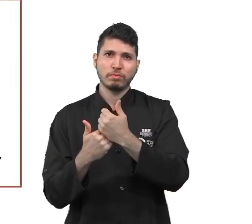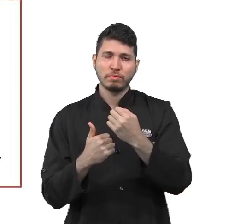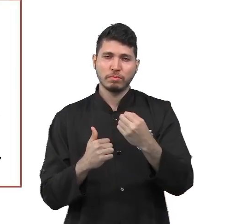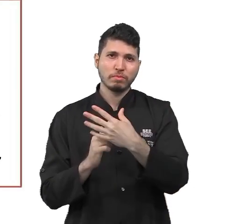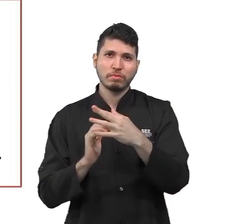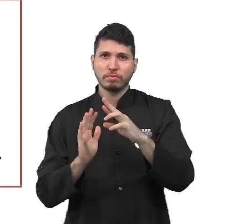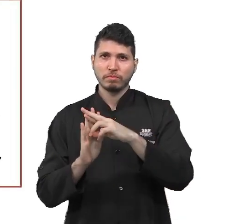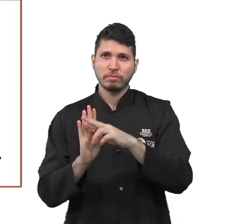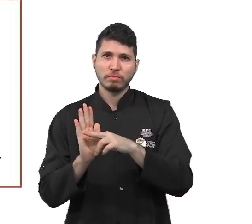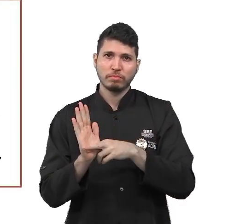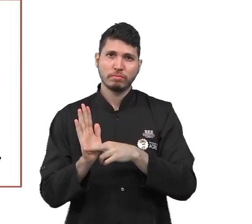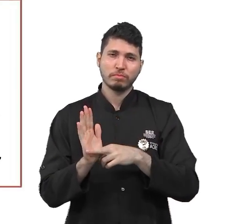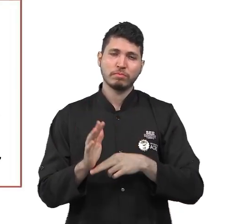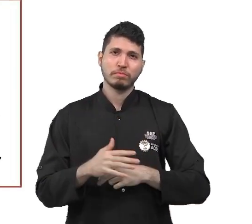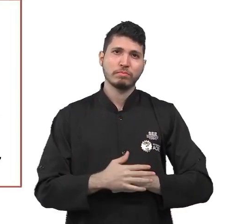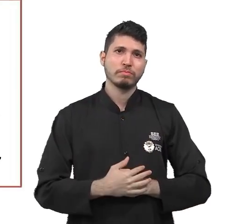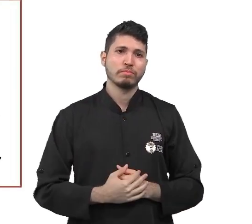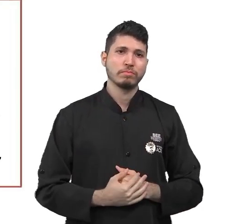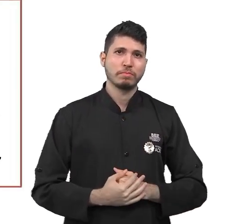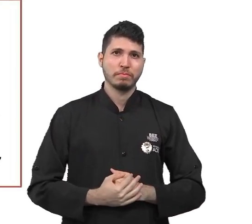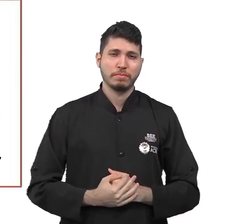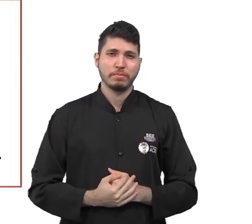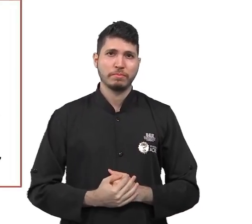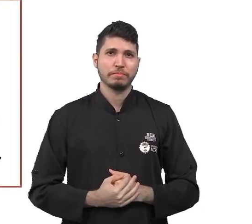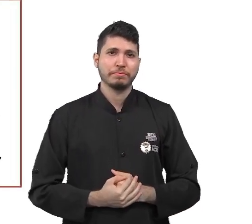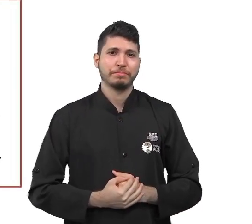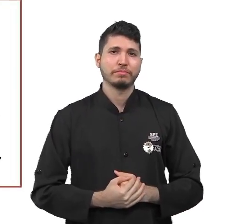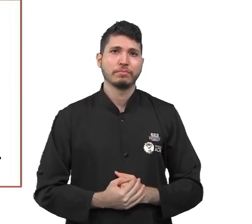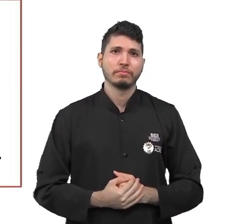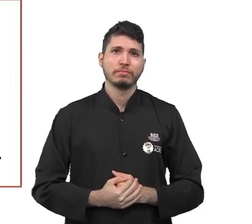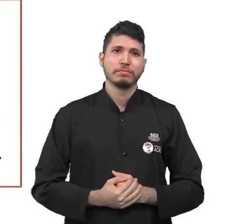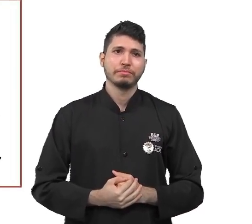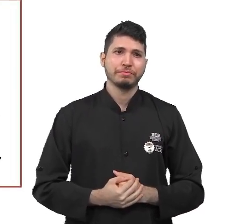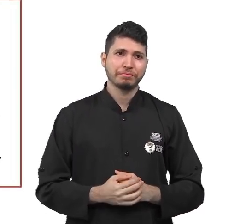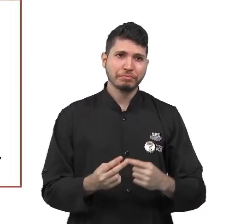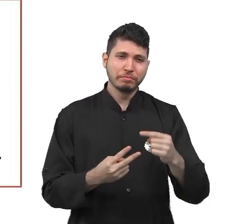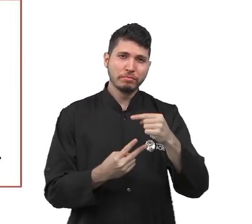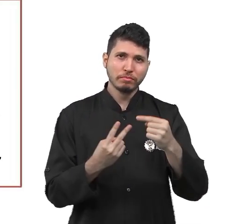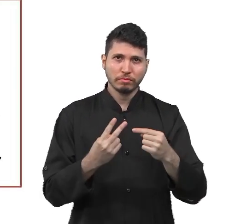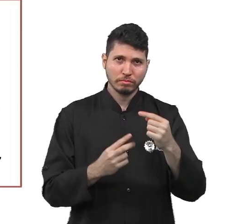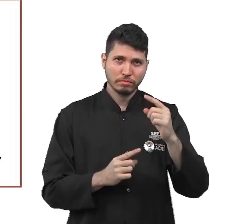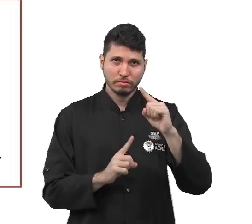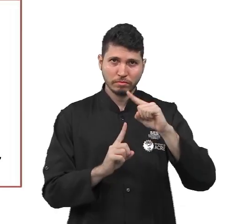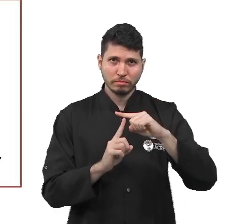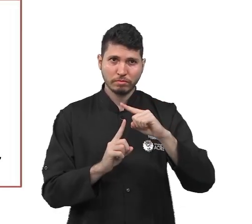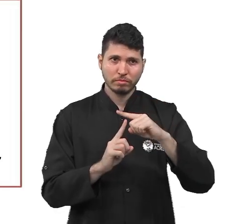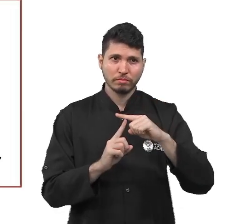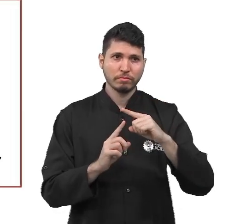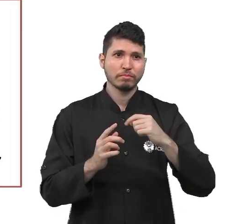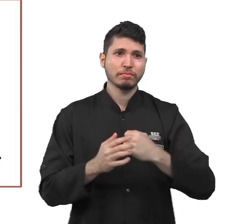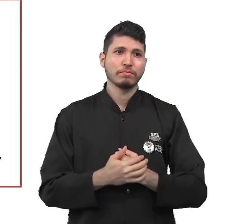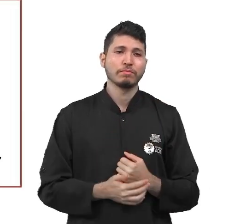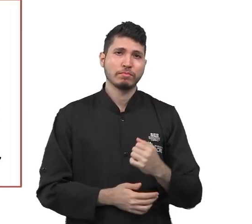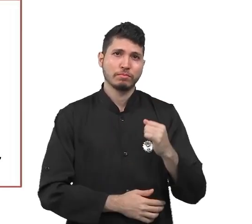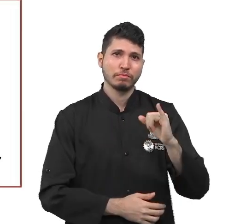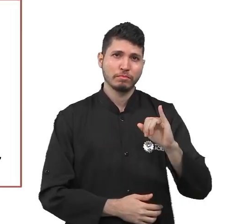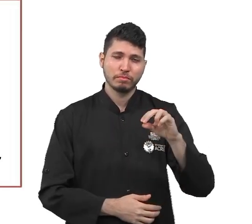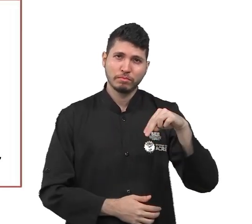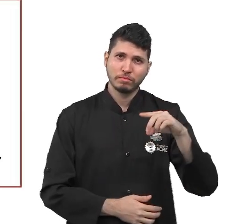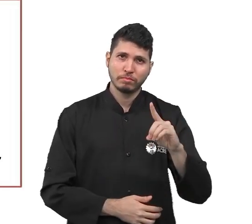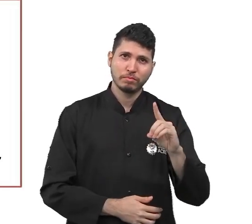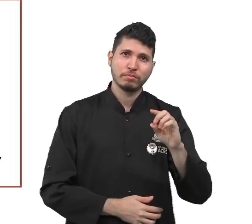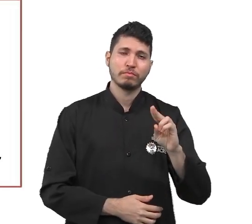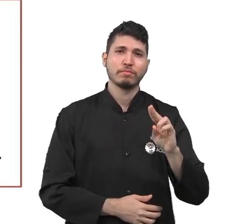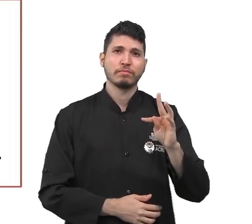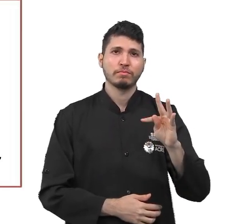nós temos dois tipos de método da ciência que são os mais importantes, o indutivo e o dedutivo. Então, o